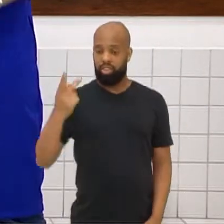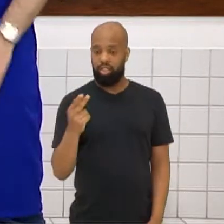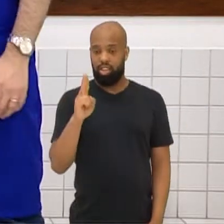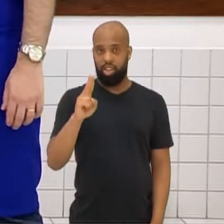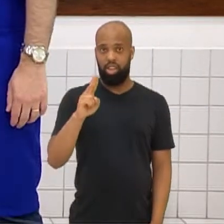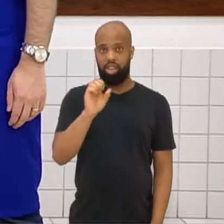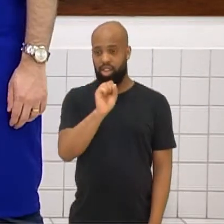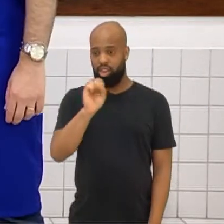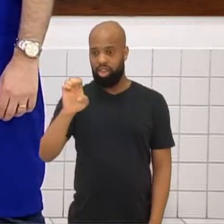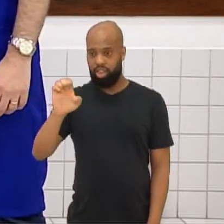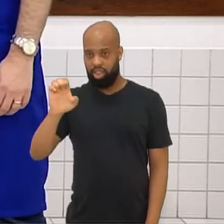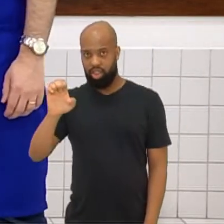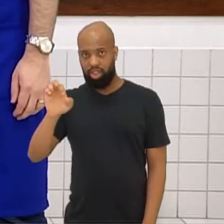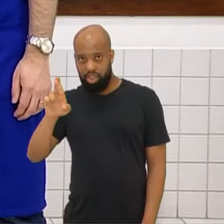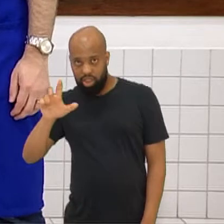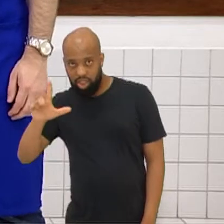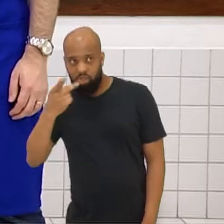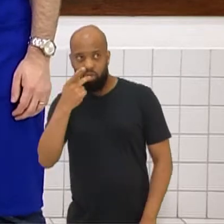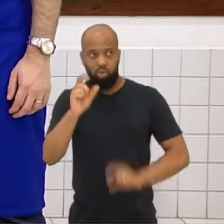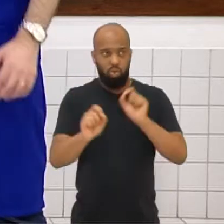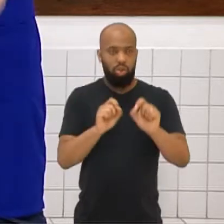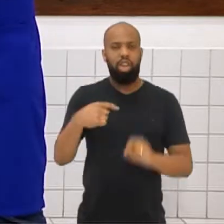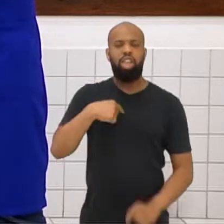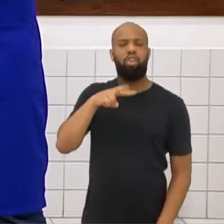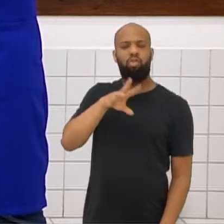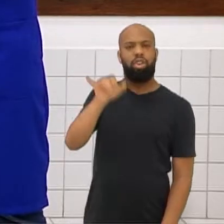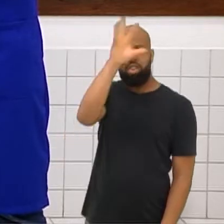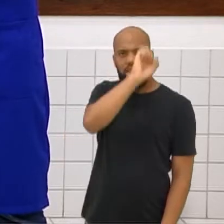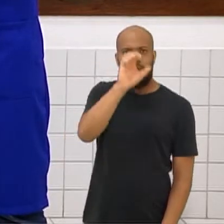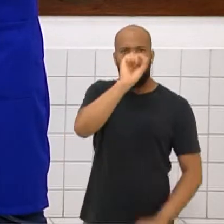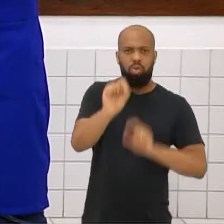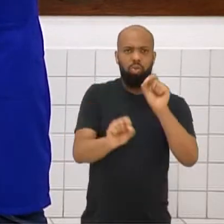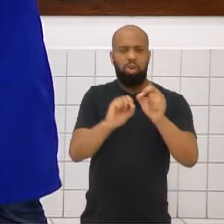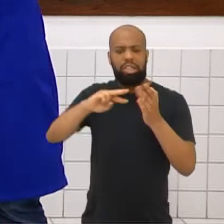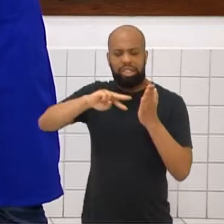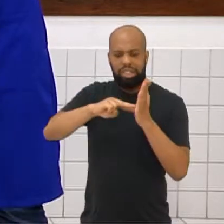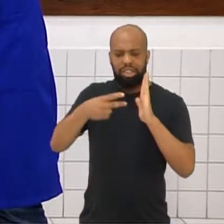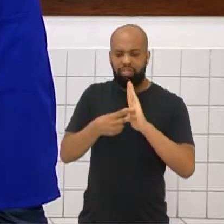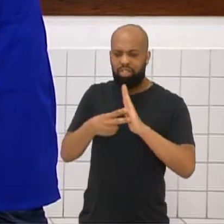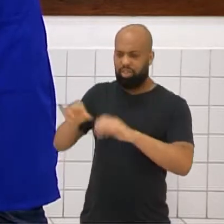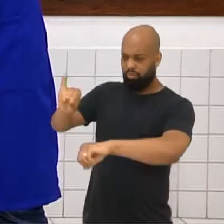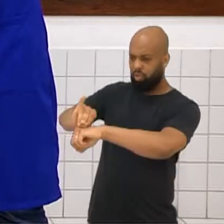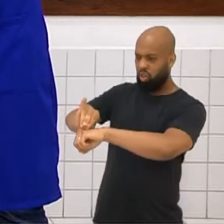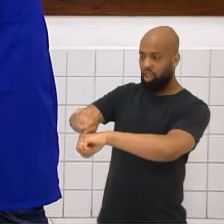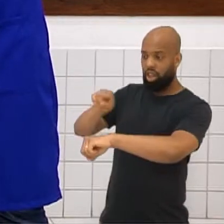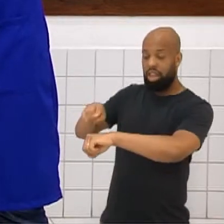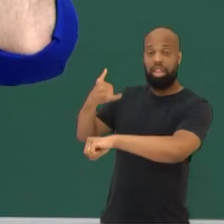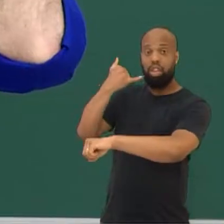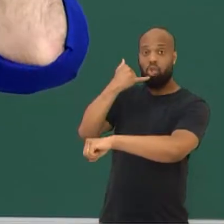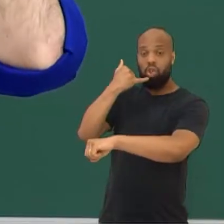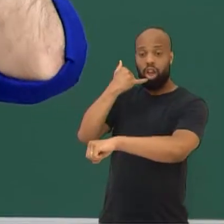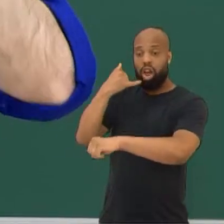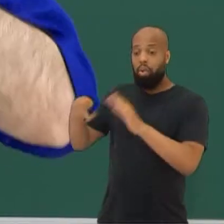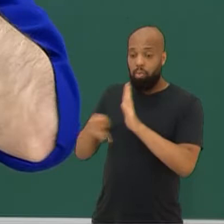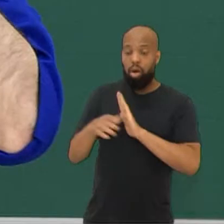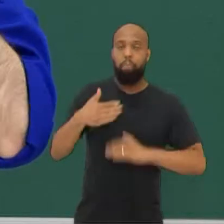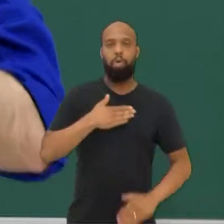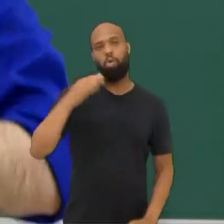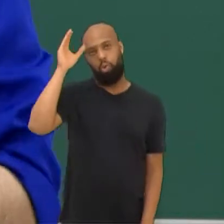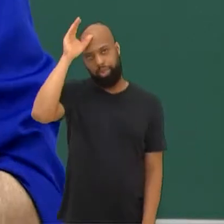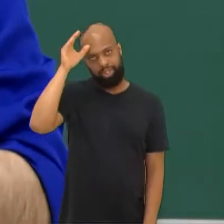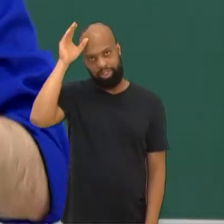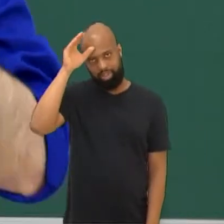que eu só vou aprender o que é o objeto celular a partir da minha consciência. E isso